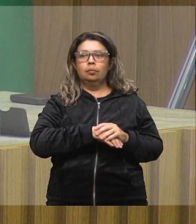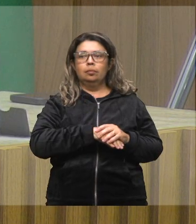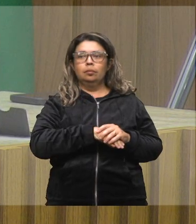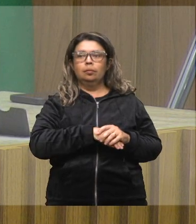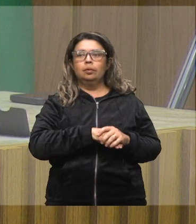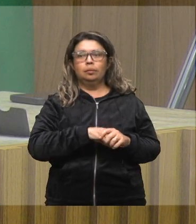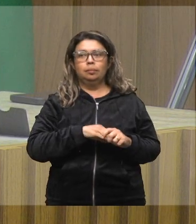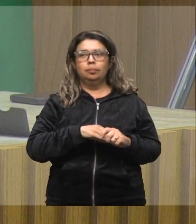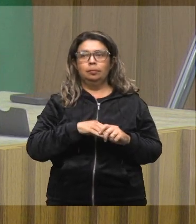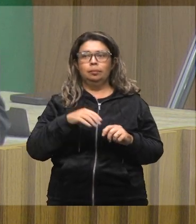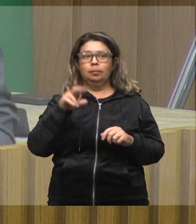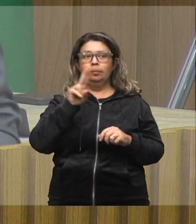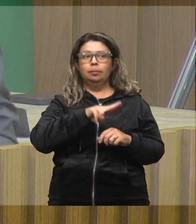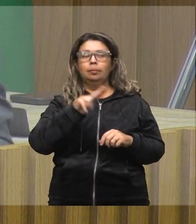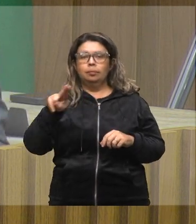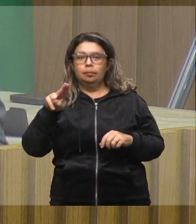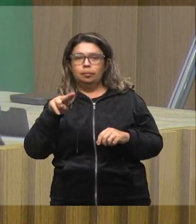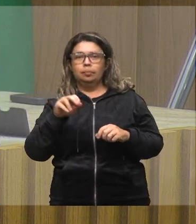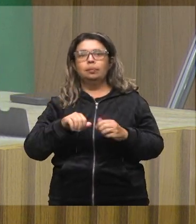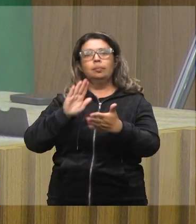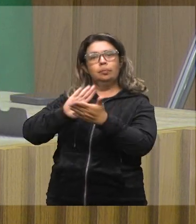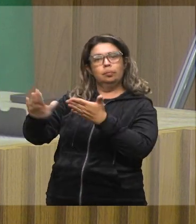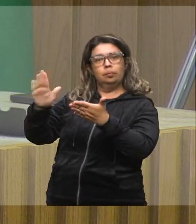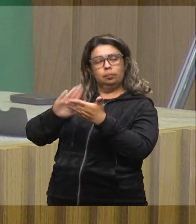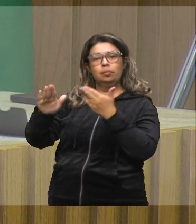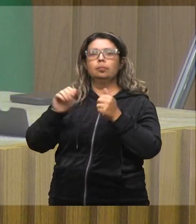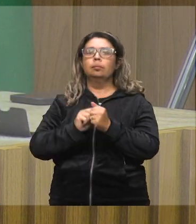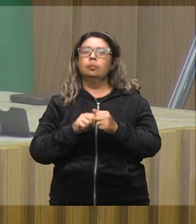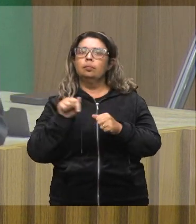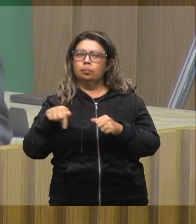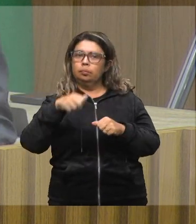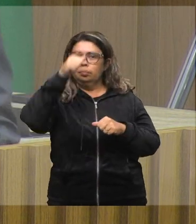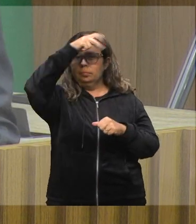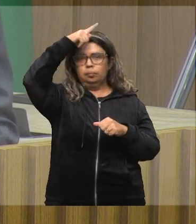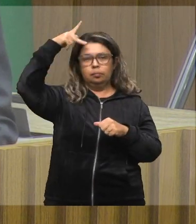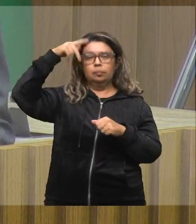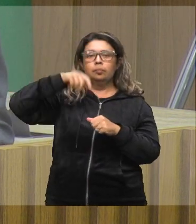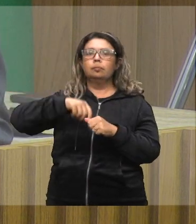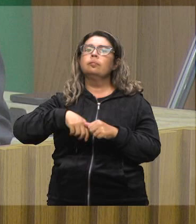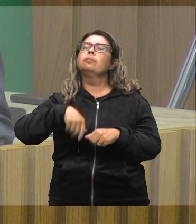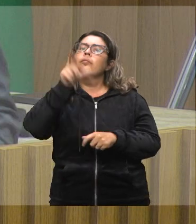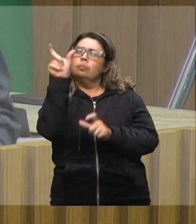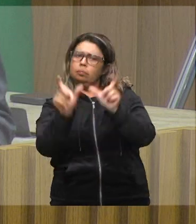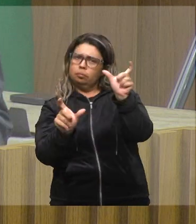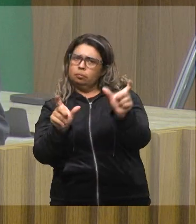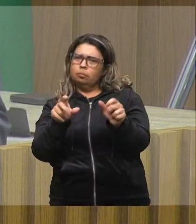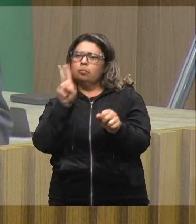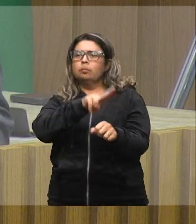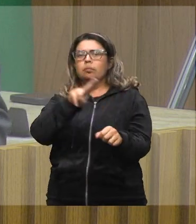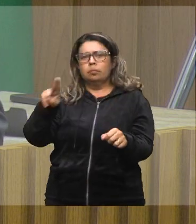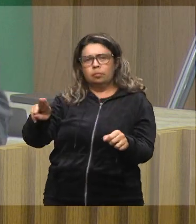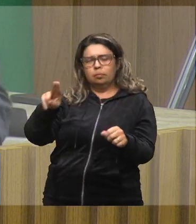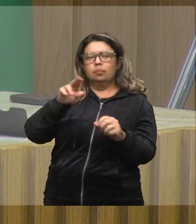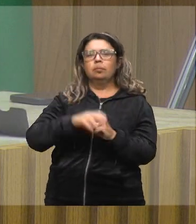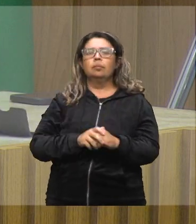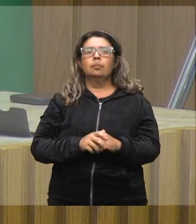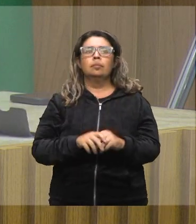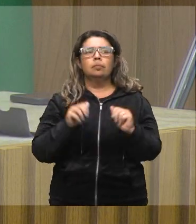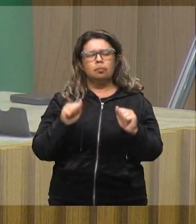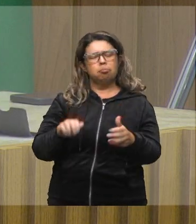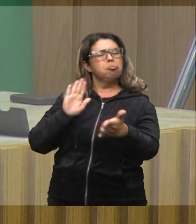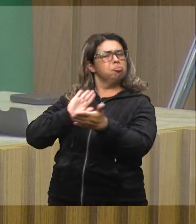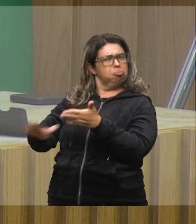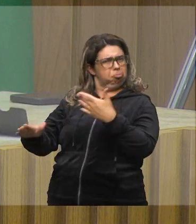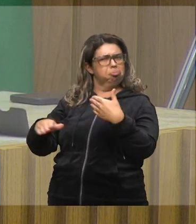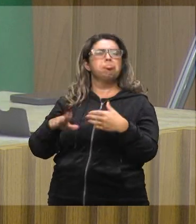aquele de livre nomeação e exoneração do prefeito municipal. São os cargos que ele nomeia ao critério dele e pode demitir a hora